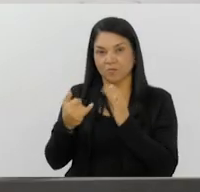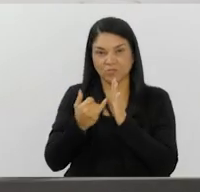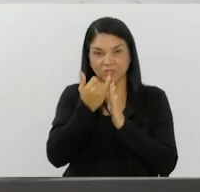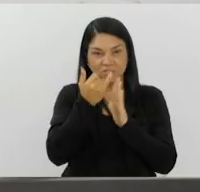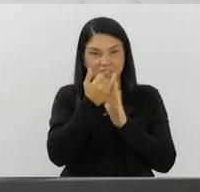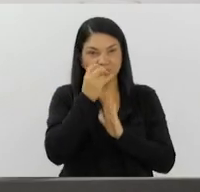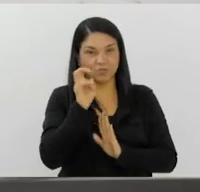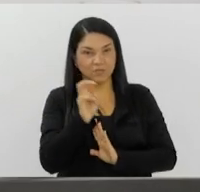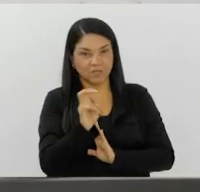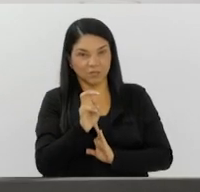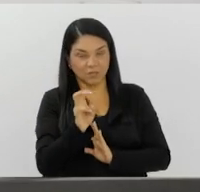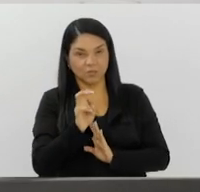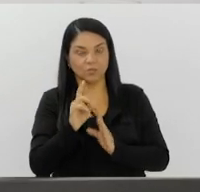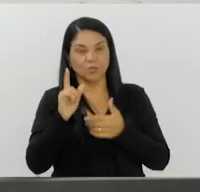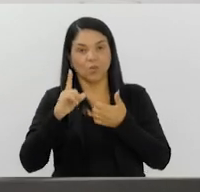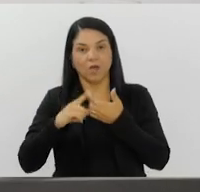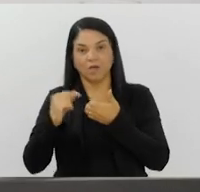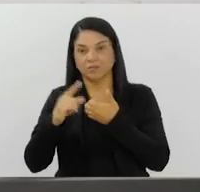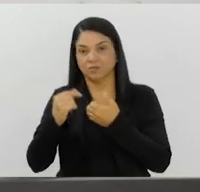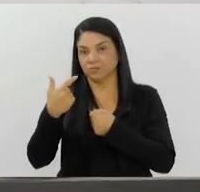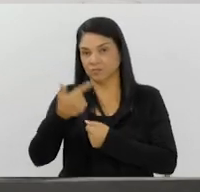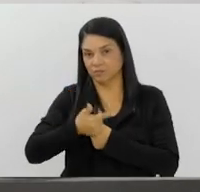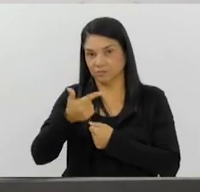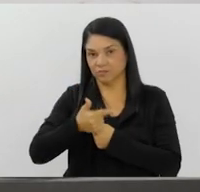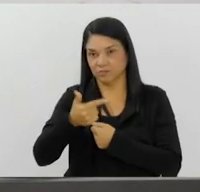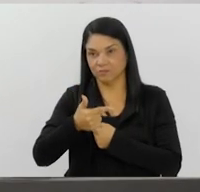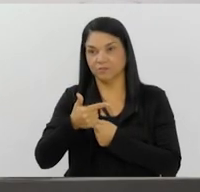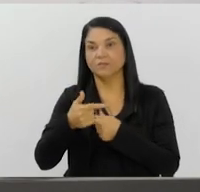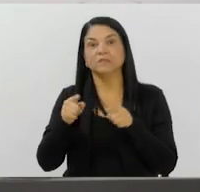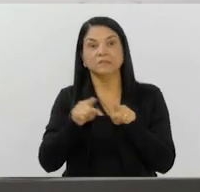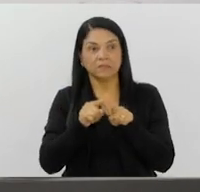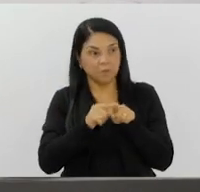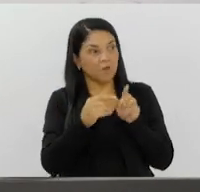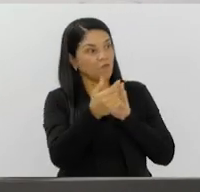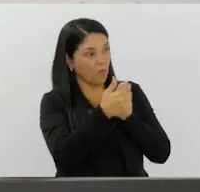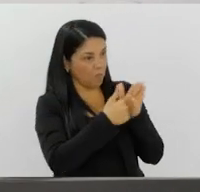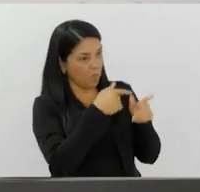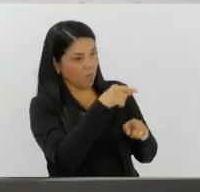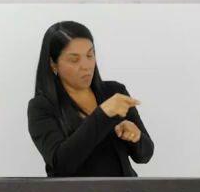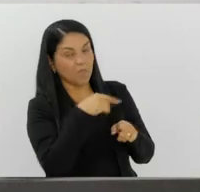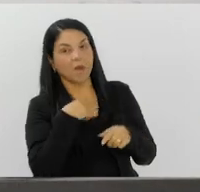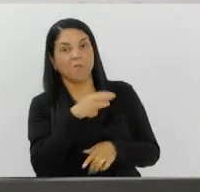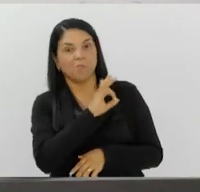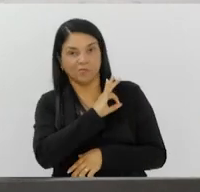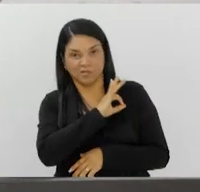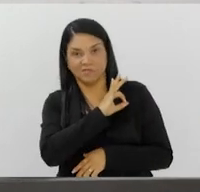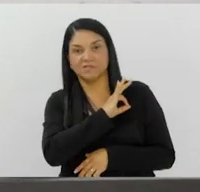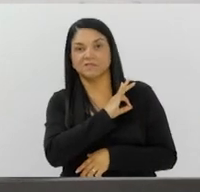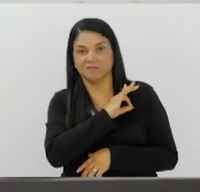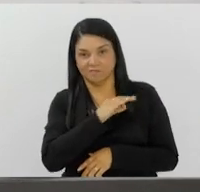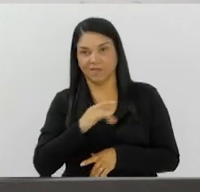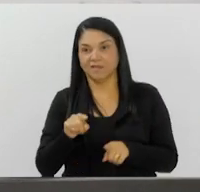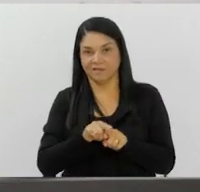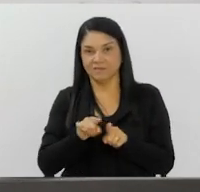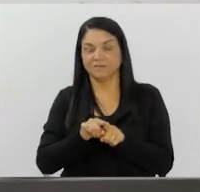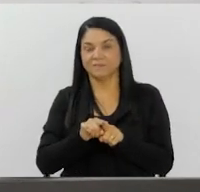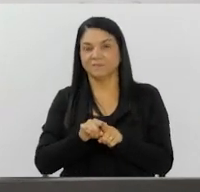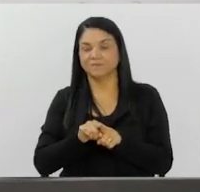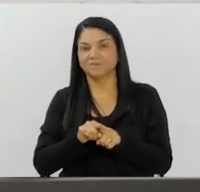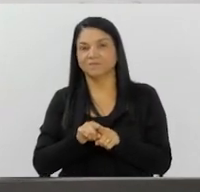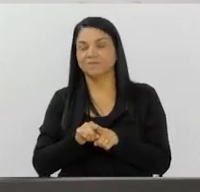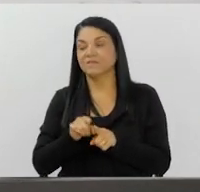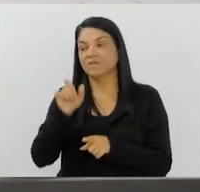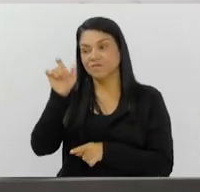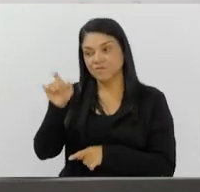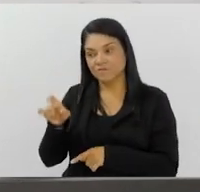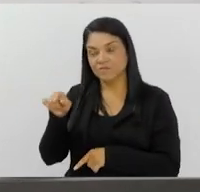5to do artigo sego que também Foi questionado pela pela Polícia Militar se eu não me engano Eh você